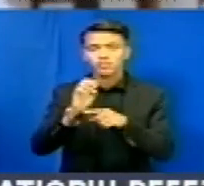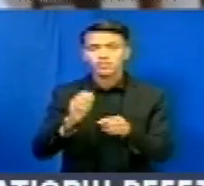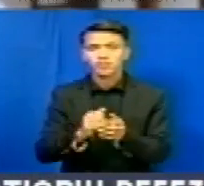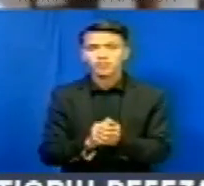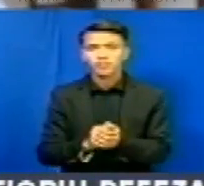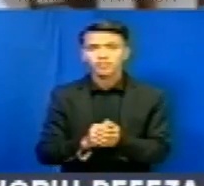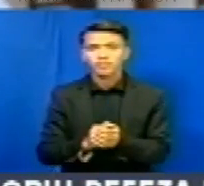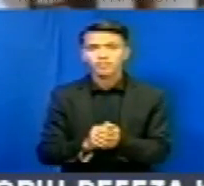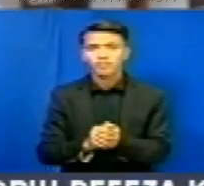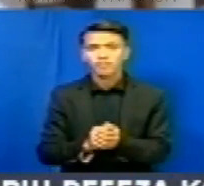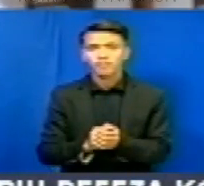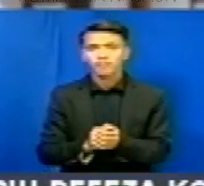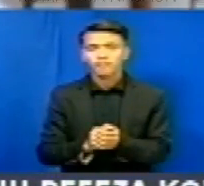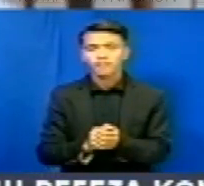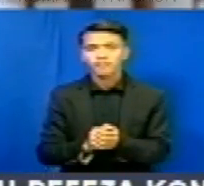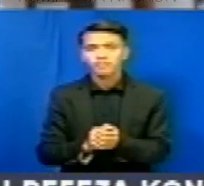vida.